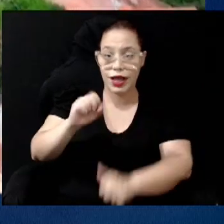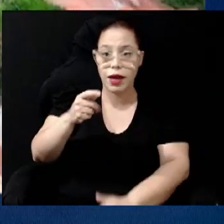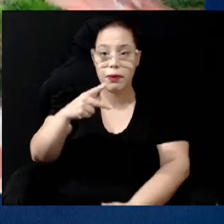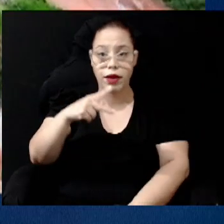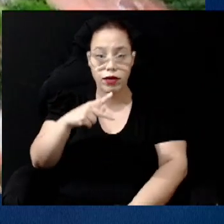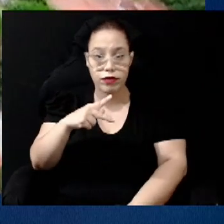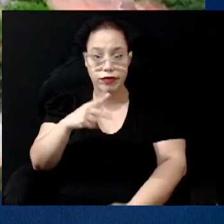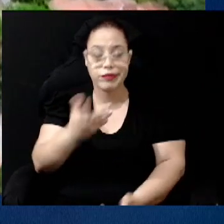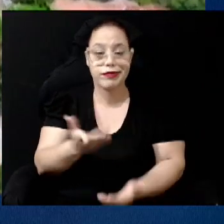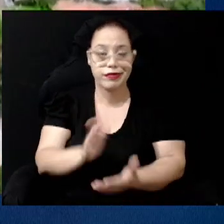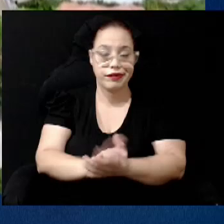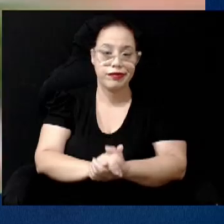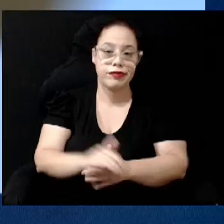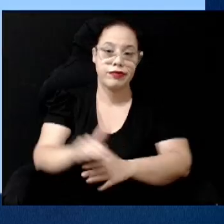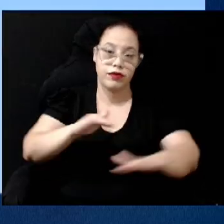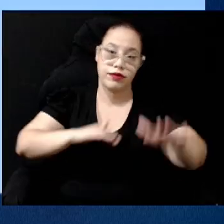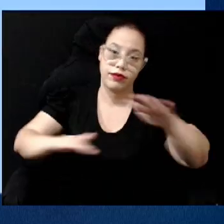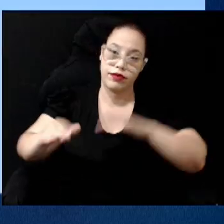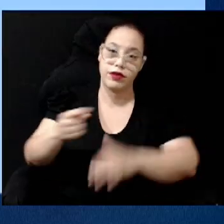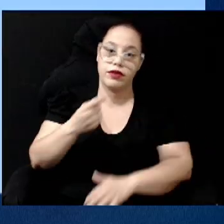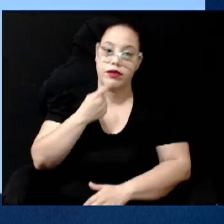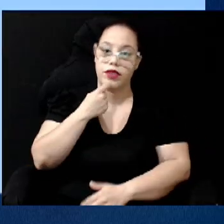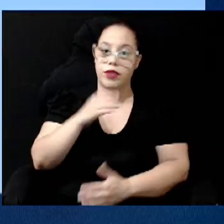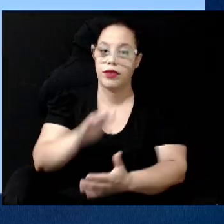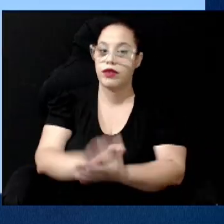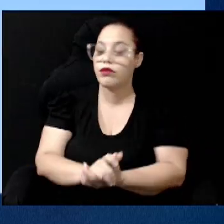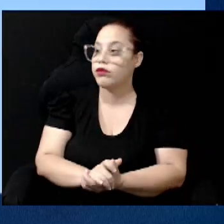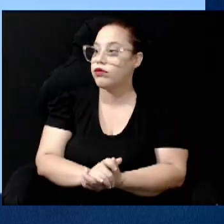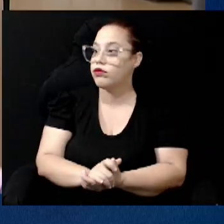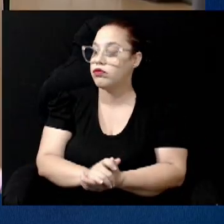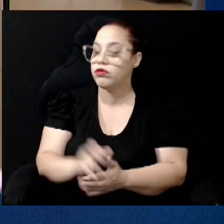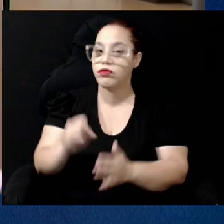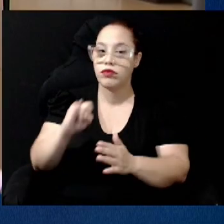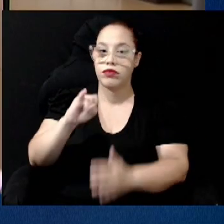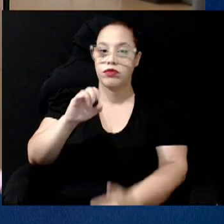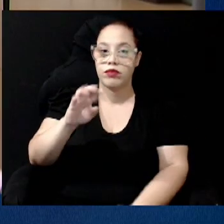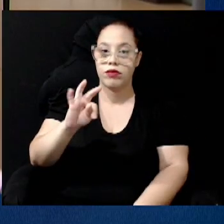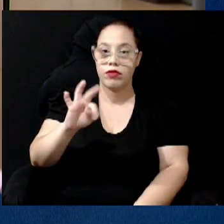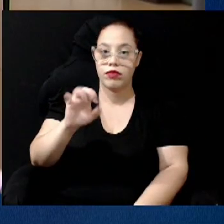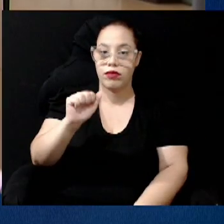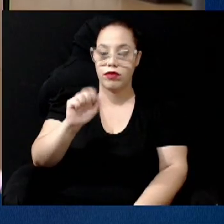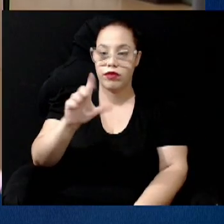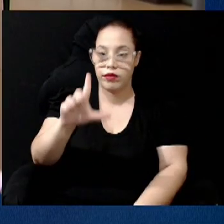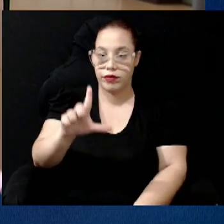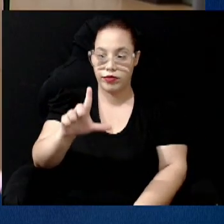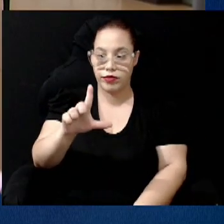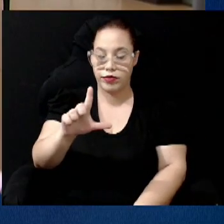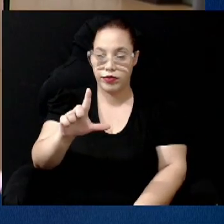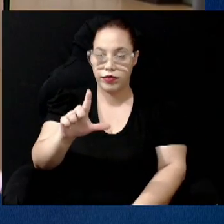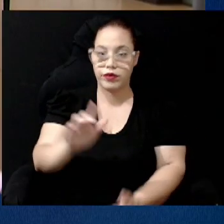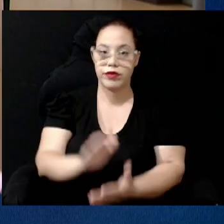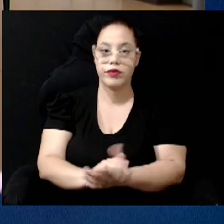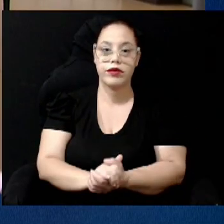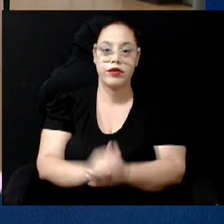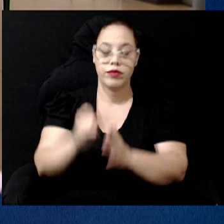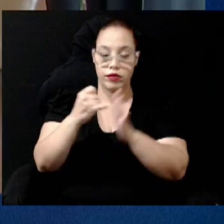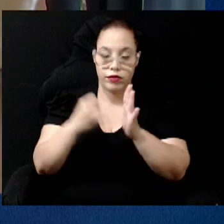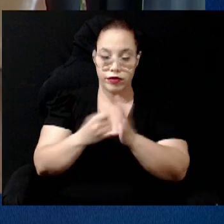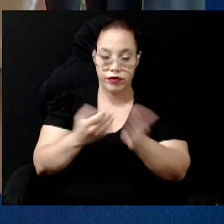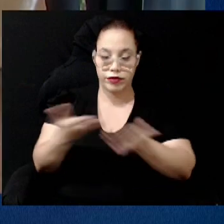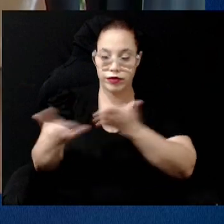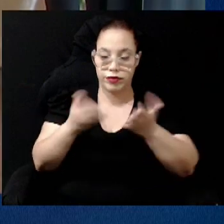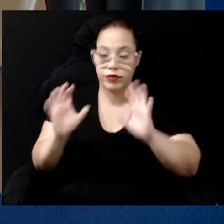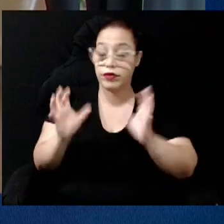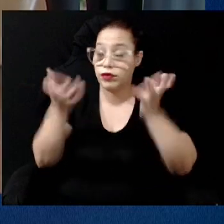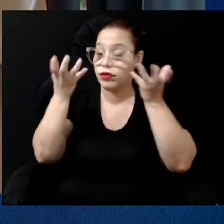moradores de áreas rurais de Campinas. Instituto de Tecnologia de Alimentos do Estado de São Paulo promove evento com